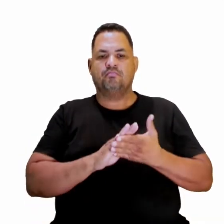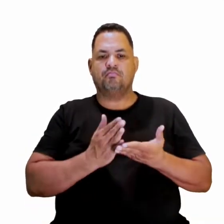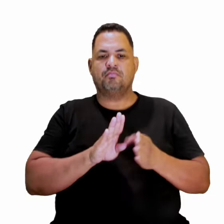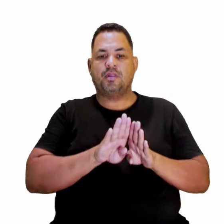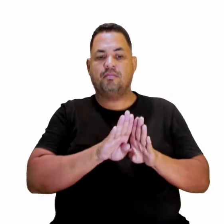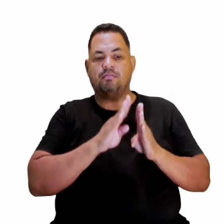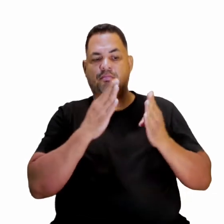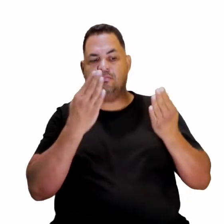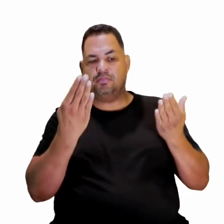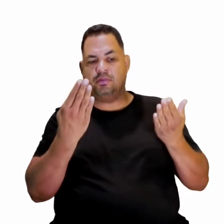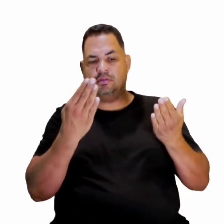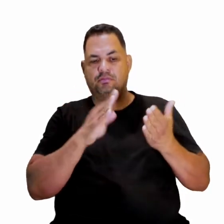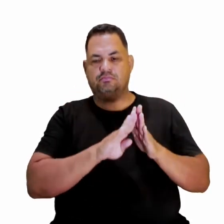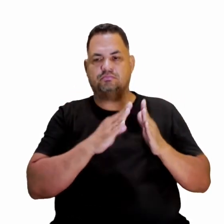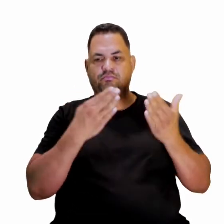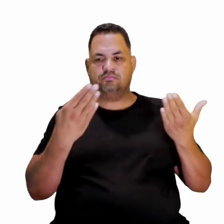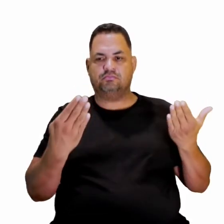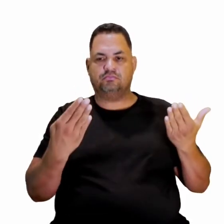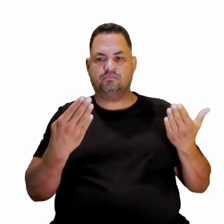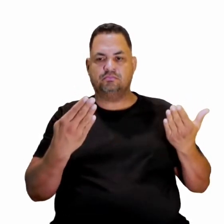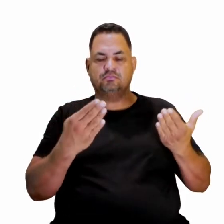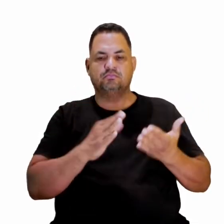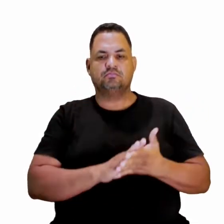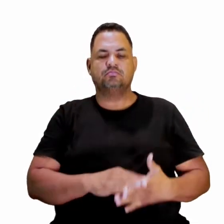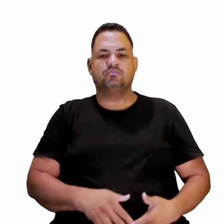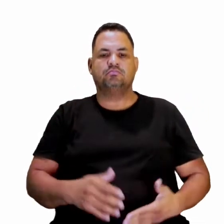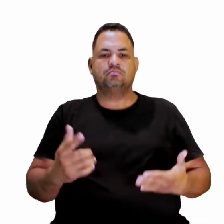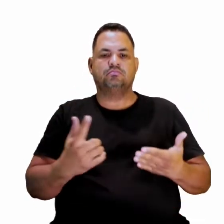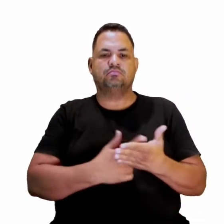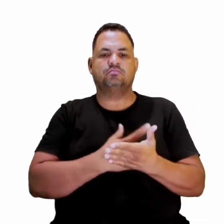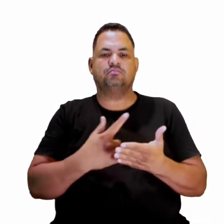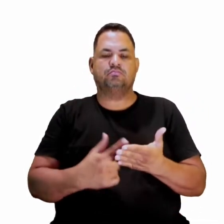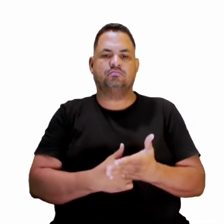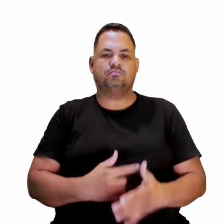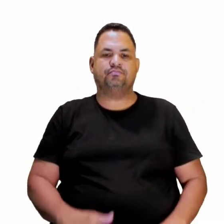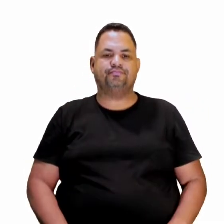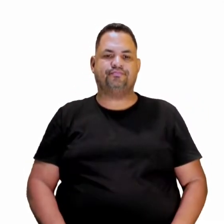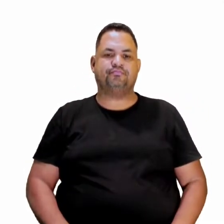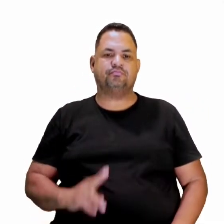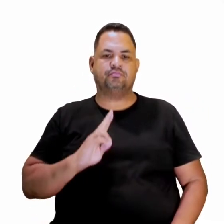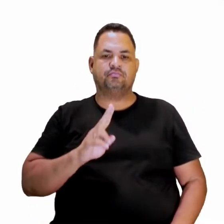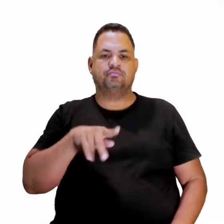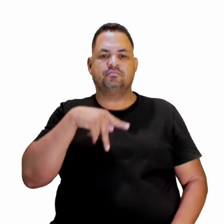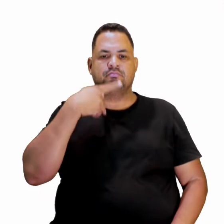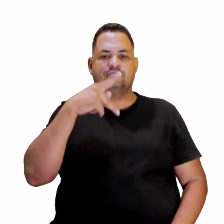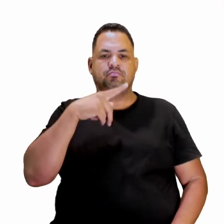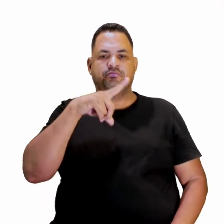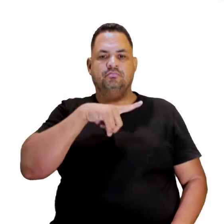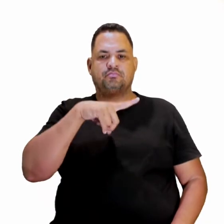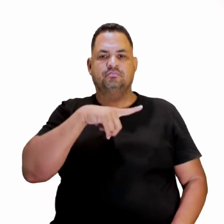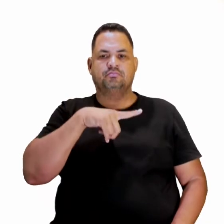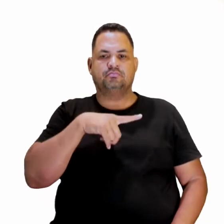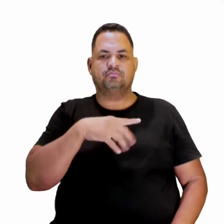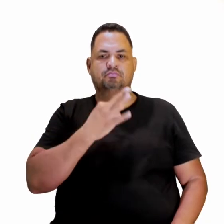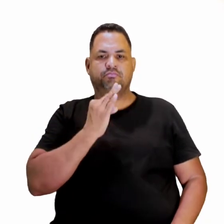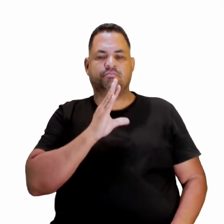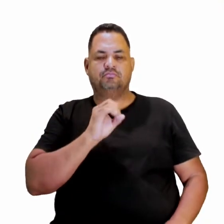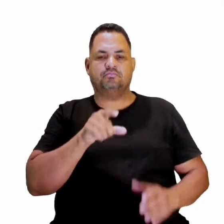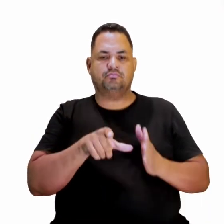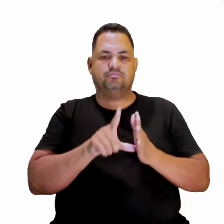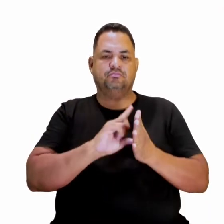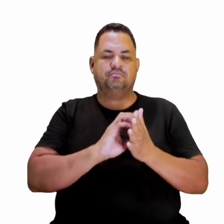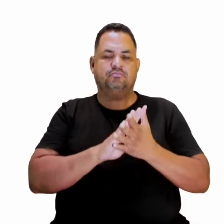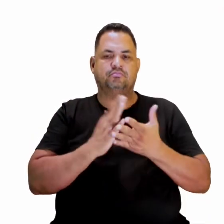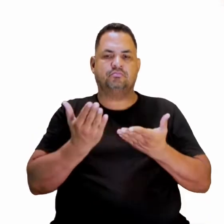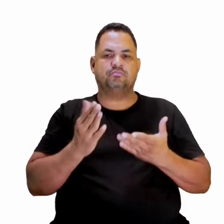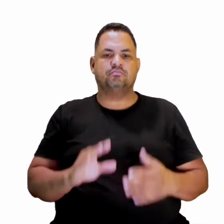abrir, certo? Então, toda vez, mais uma vez falando isso, que eu sempre falo, que o verbo tem o to antes, é porque ele está na